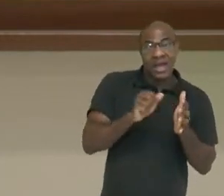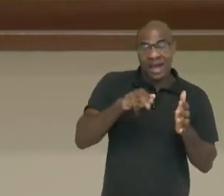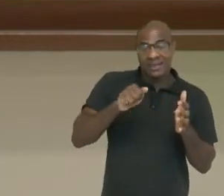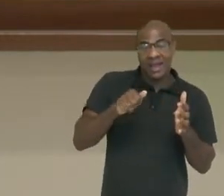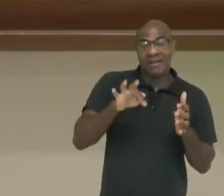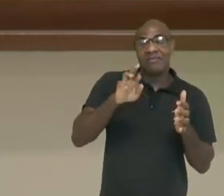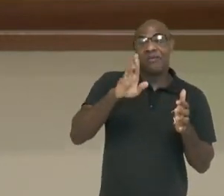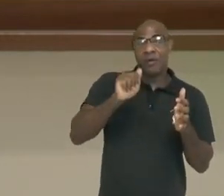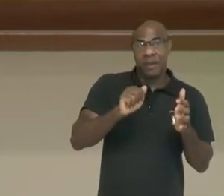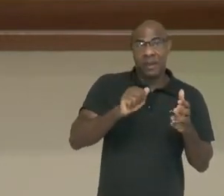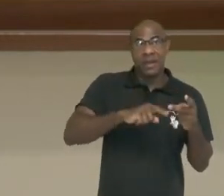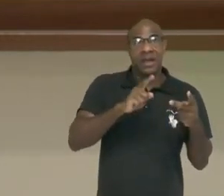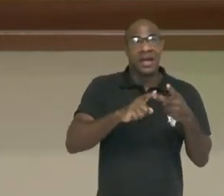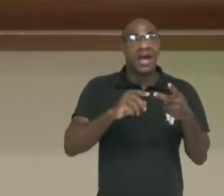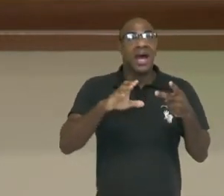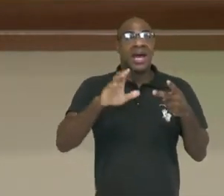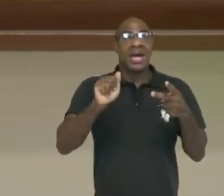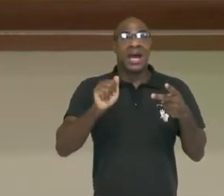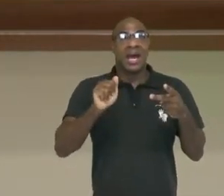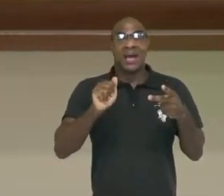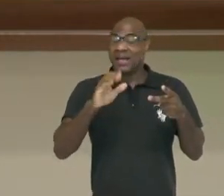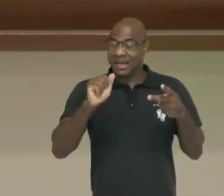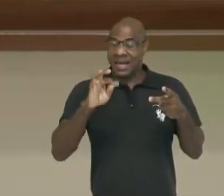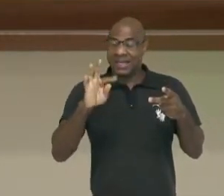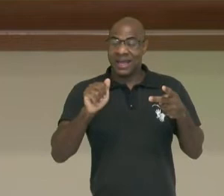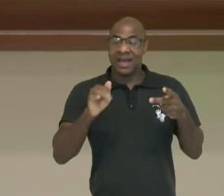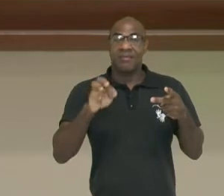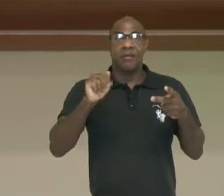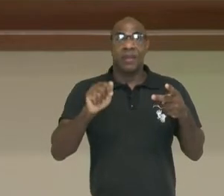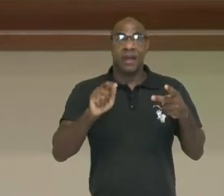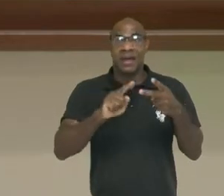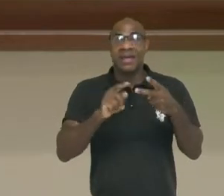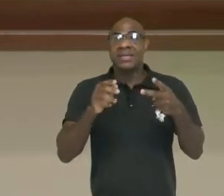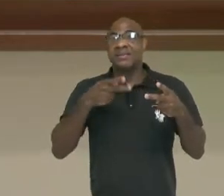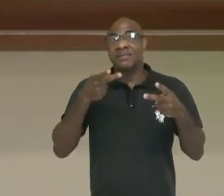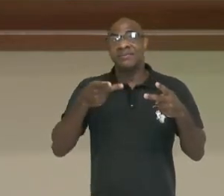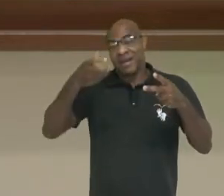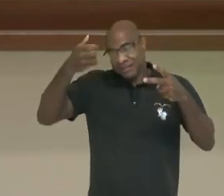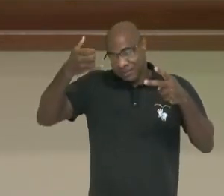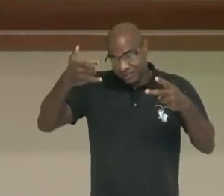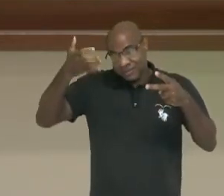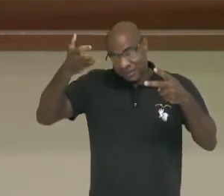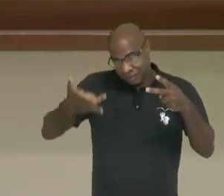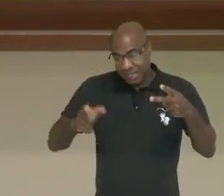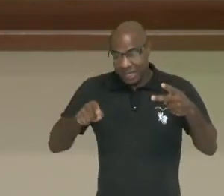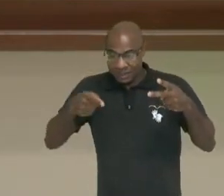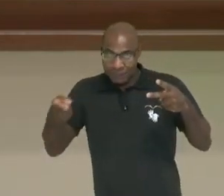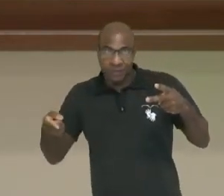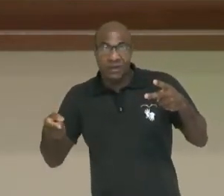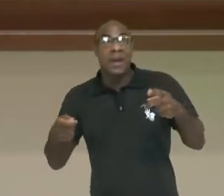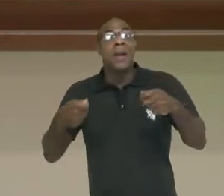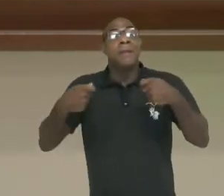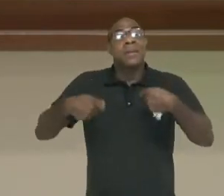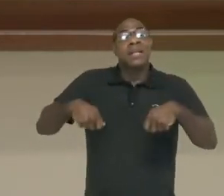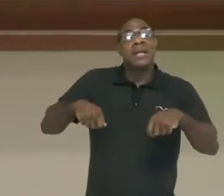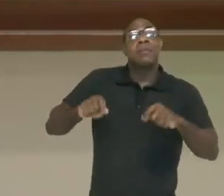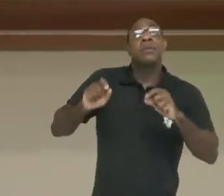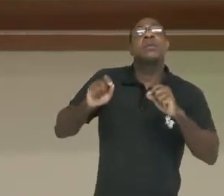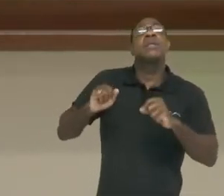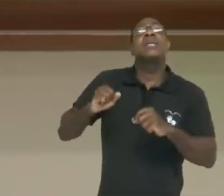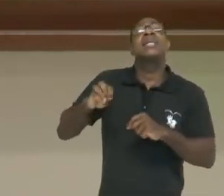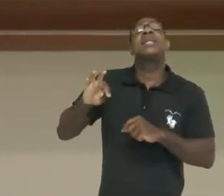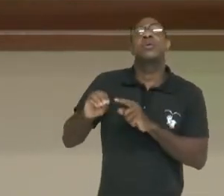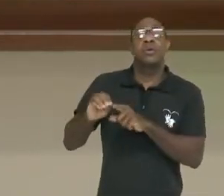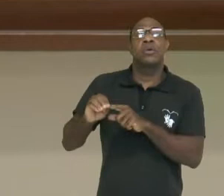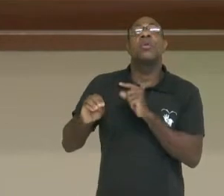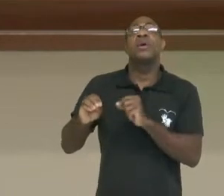dito. Catáfora, o que será dito. É o que está aqui, olha. Só desejamos isto. Férias. O que é o isto? O